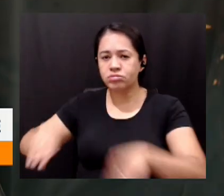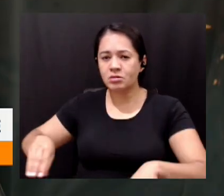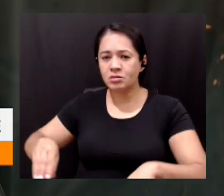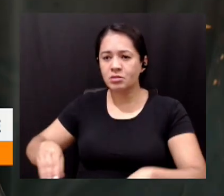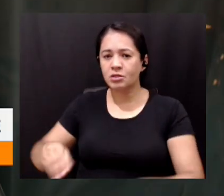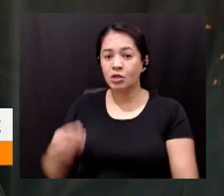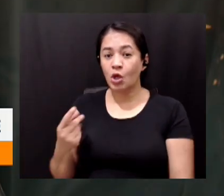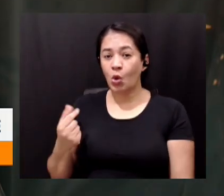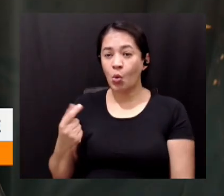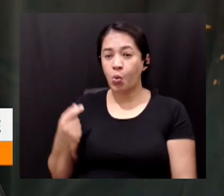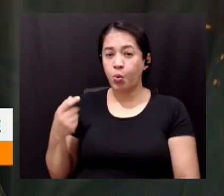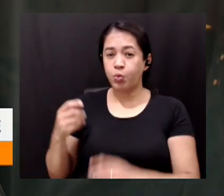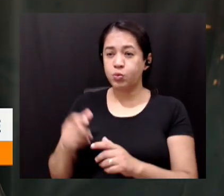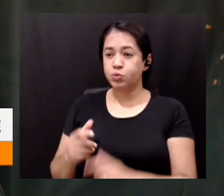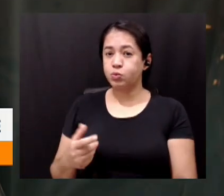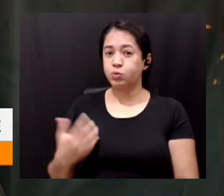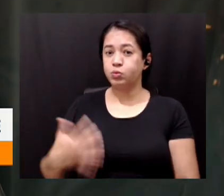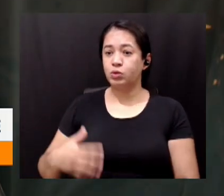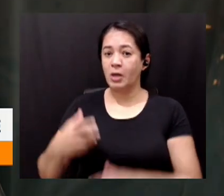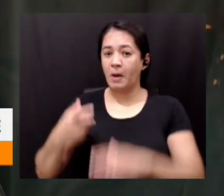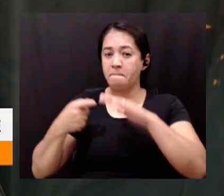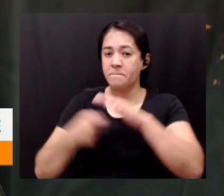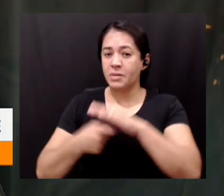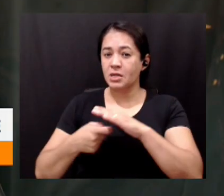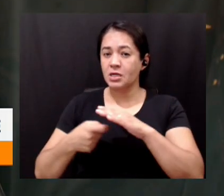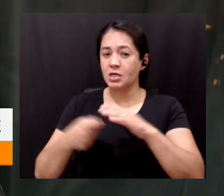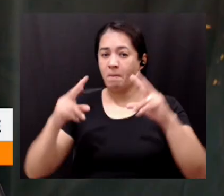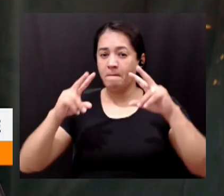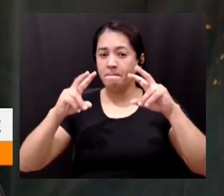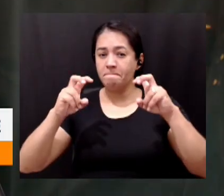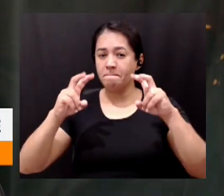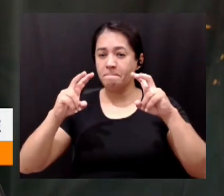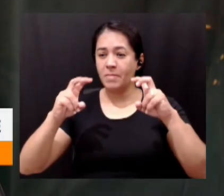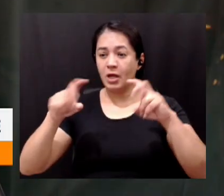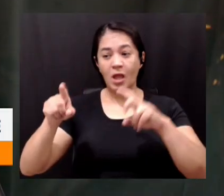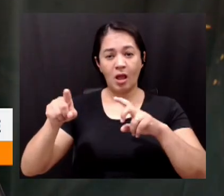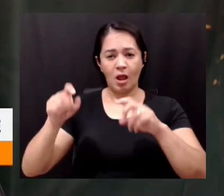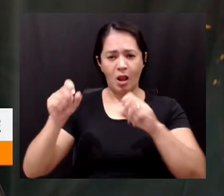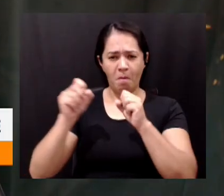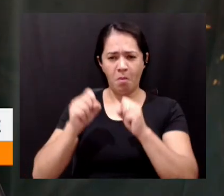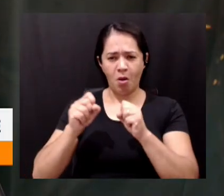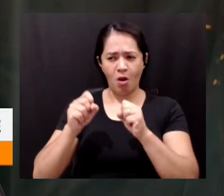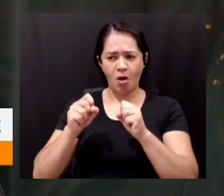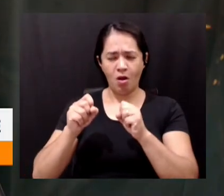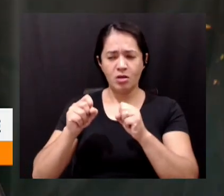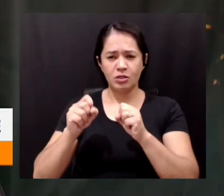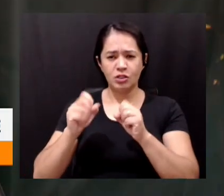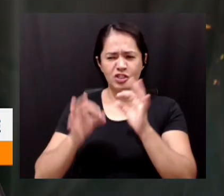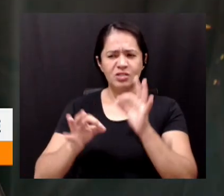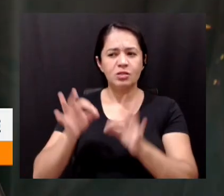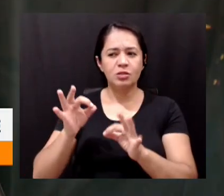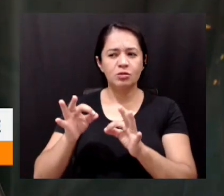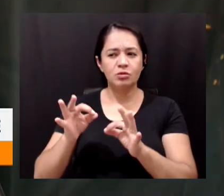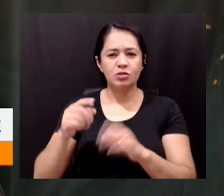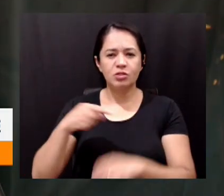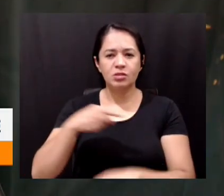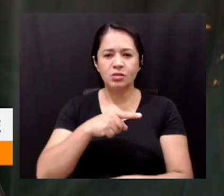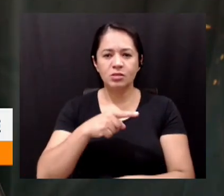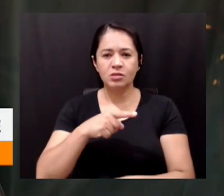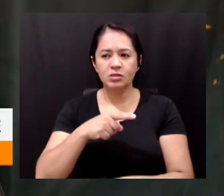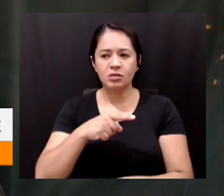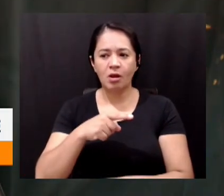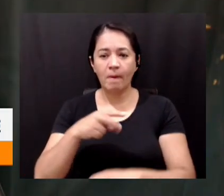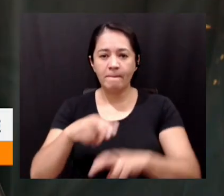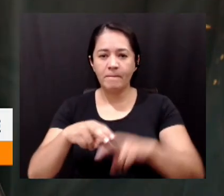aplicando, né, nas bets, ela pode recorrer à justiça contra a casa que ela,